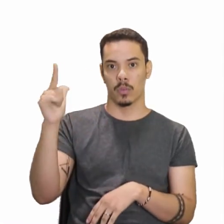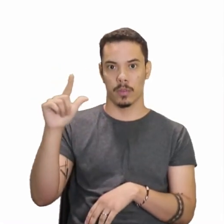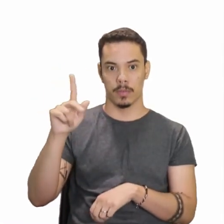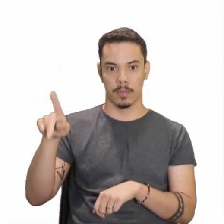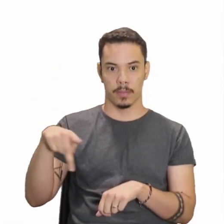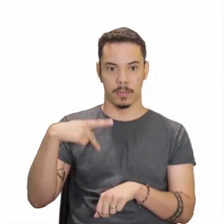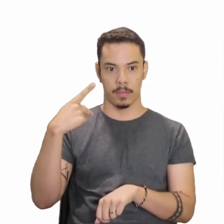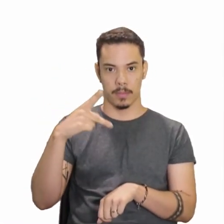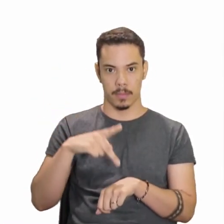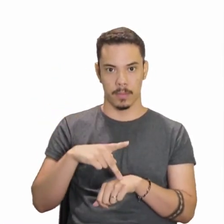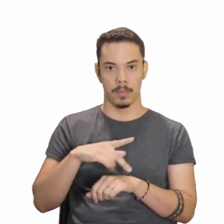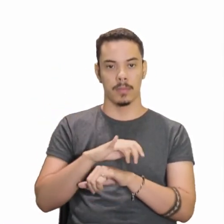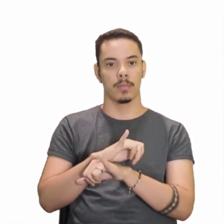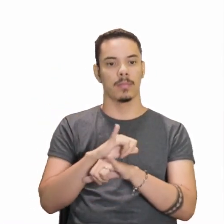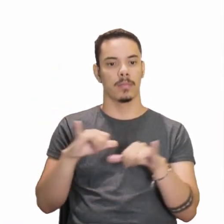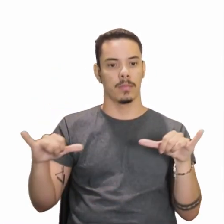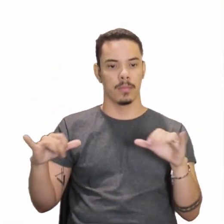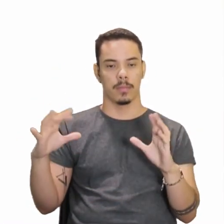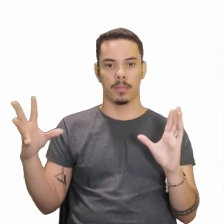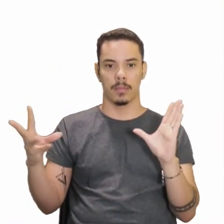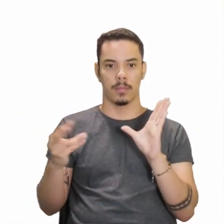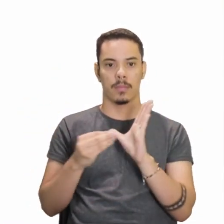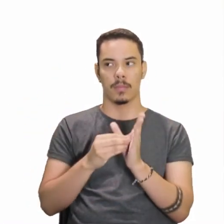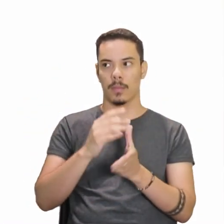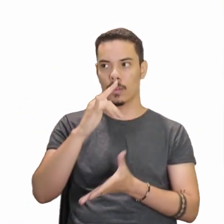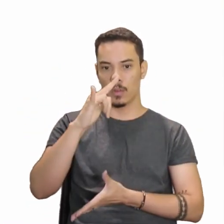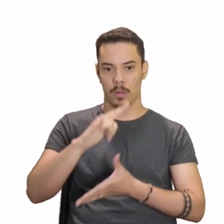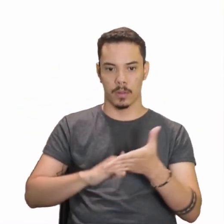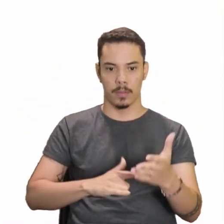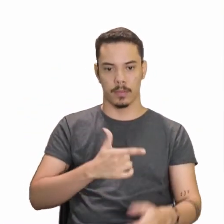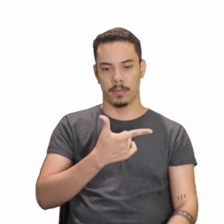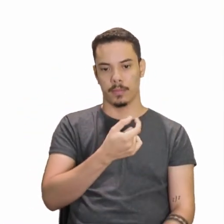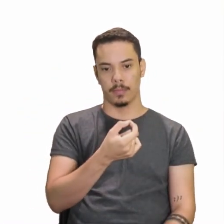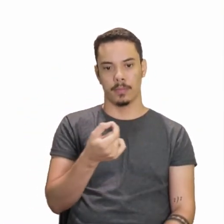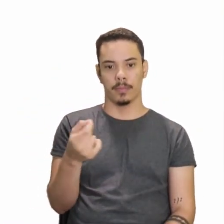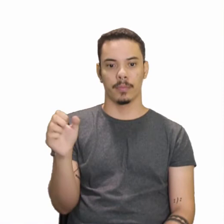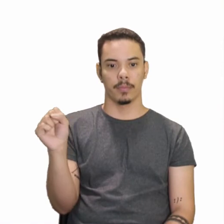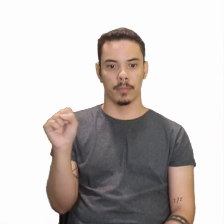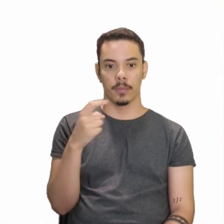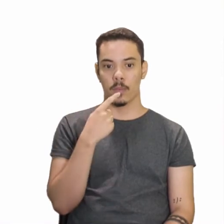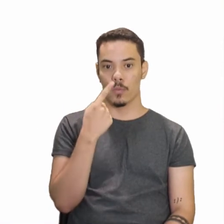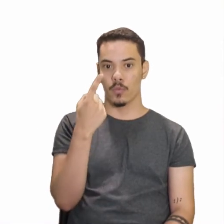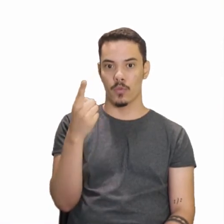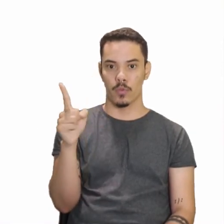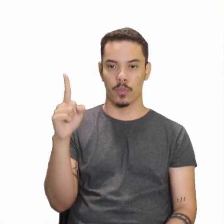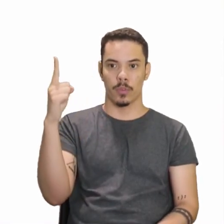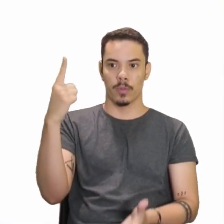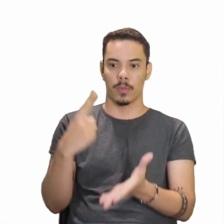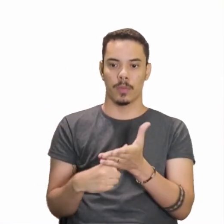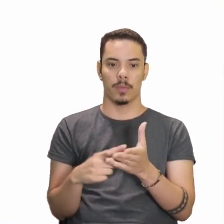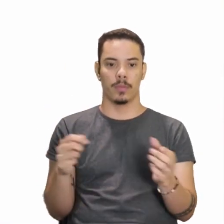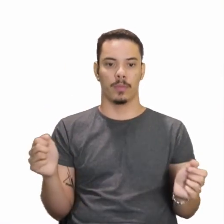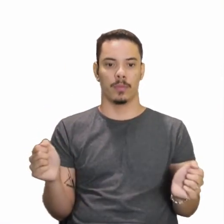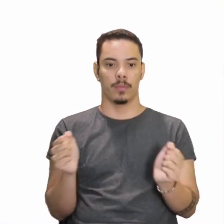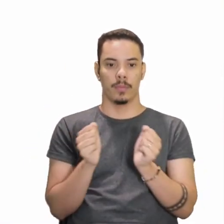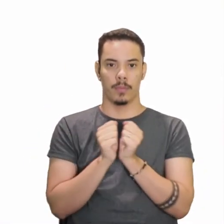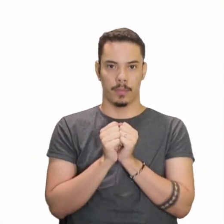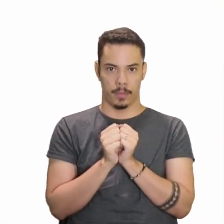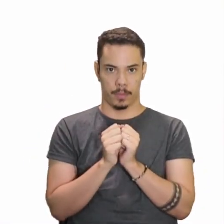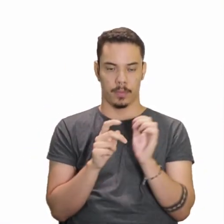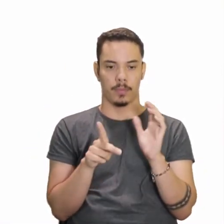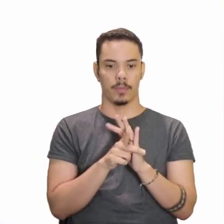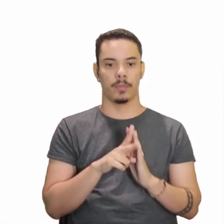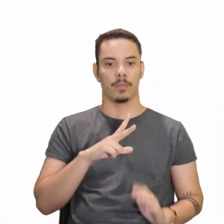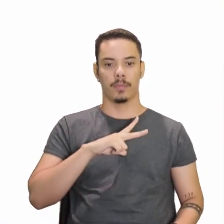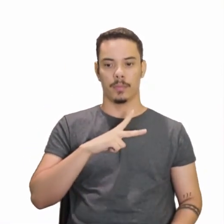né, notificando e ratificando o documento. E 2008, né, aí tivemos o parlamento